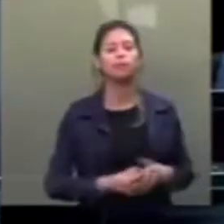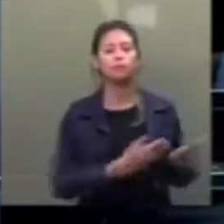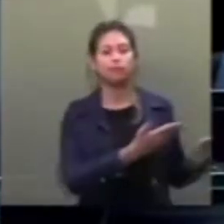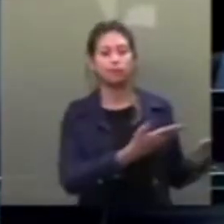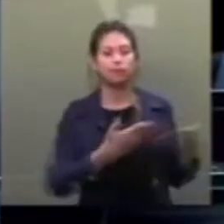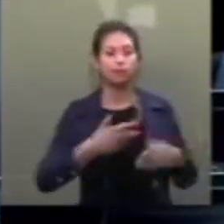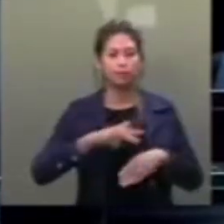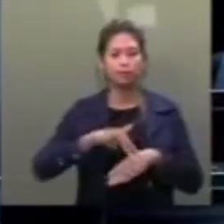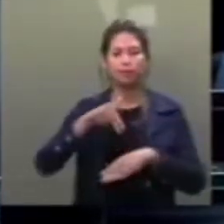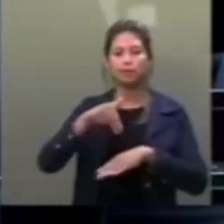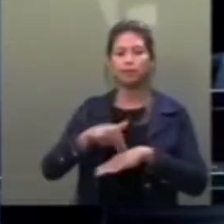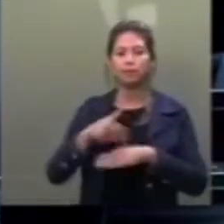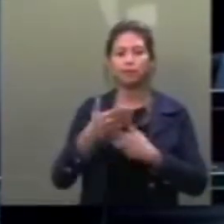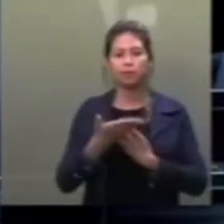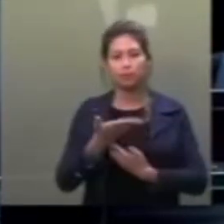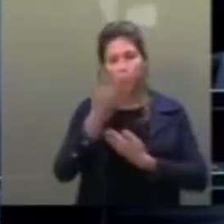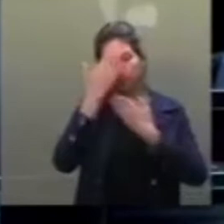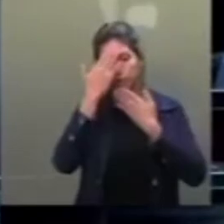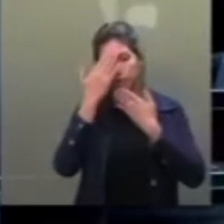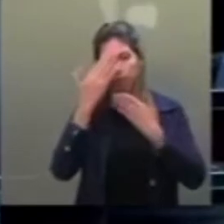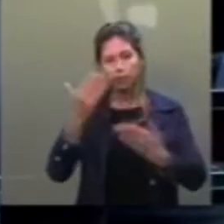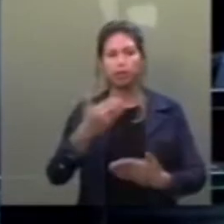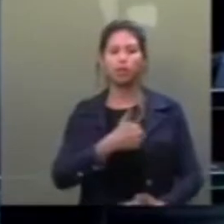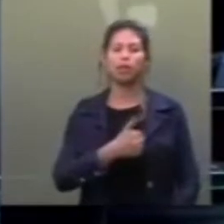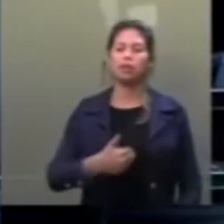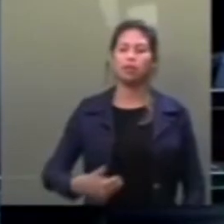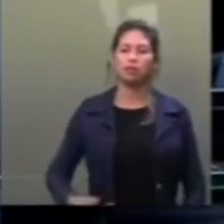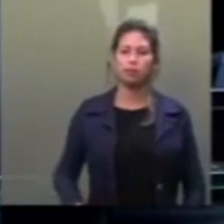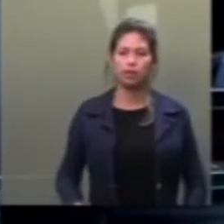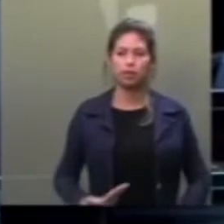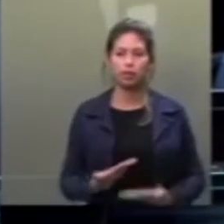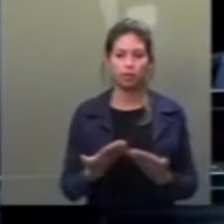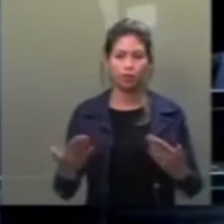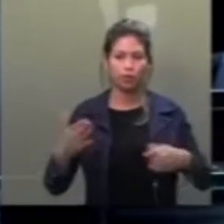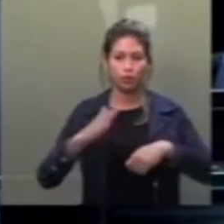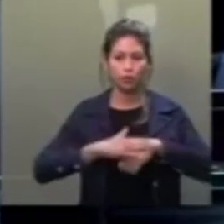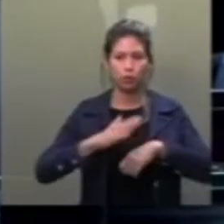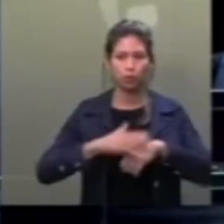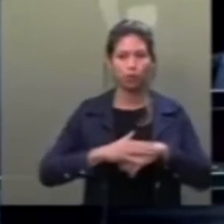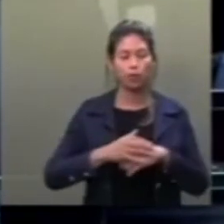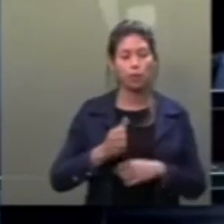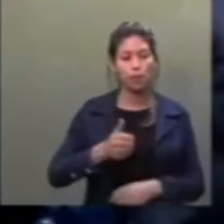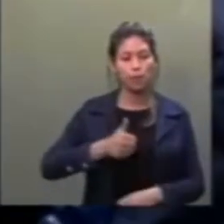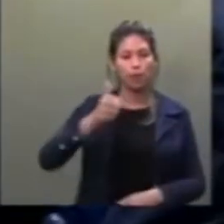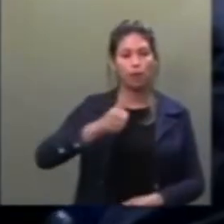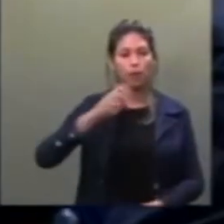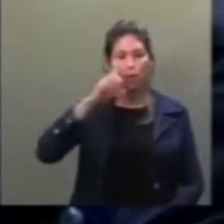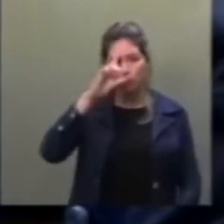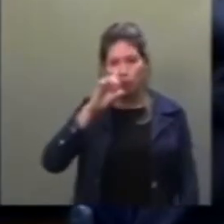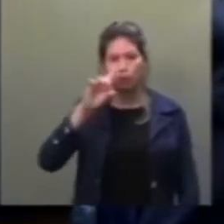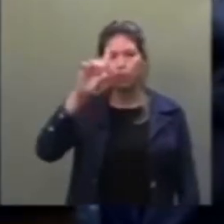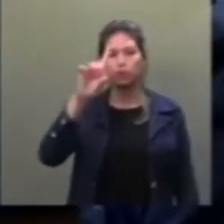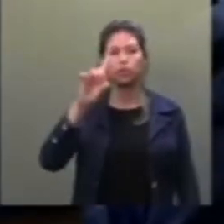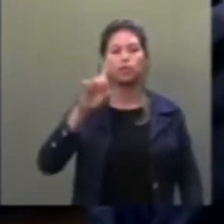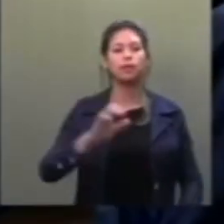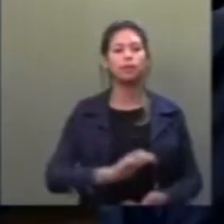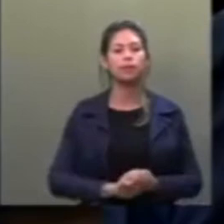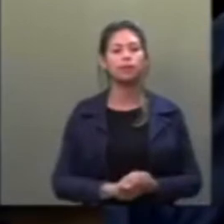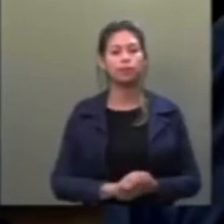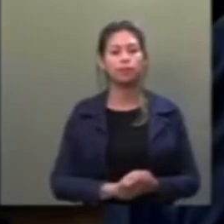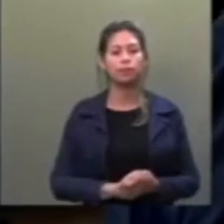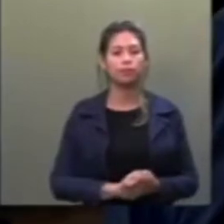obrigado Presidente eu quero nesse momento nesse primeiro dia o que o